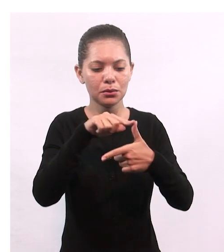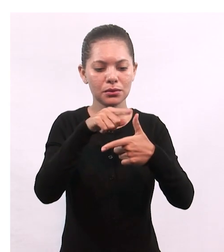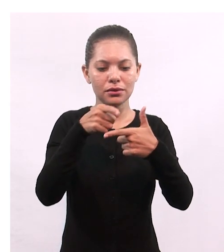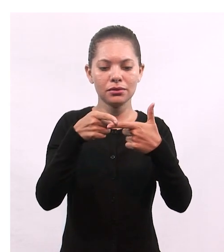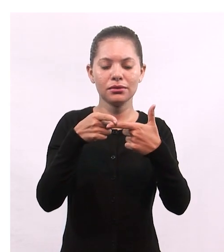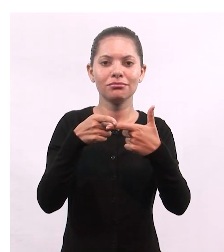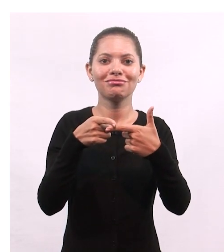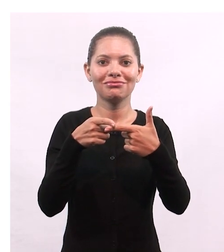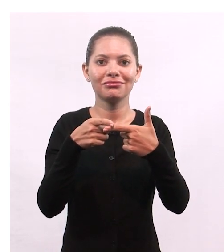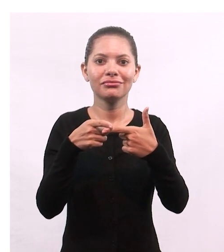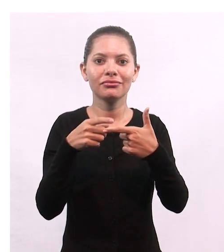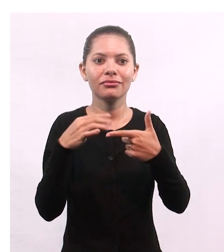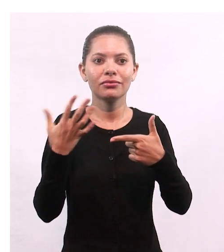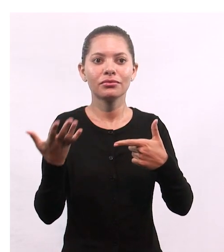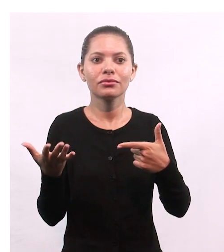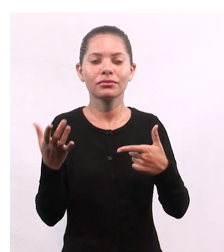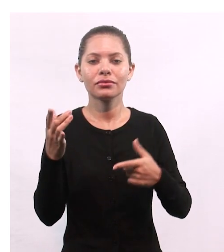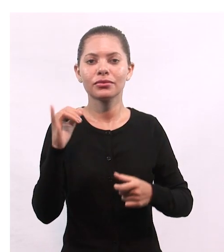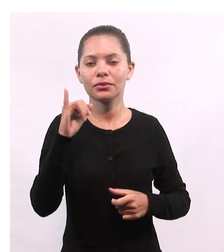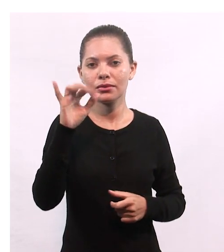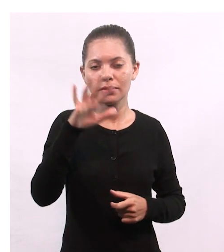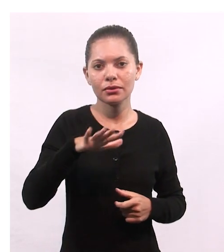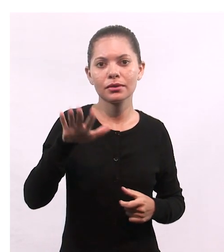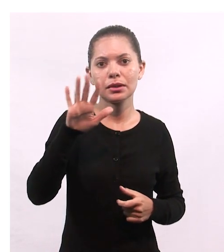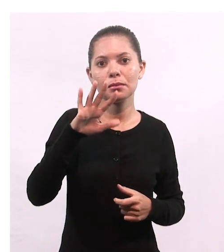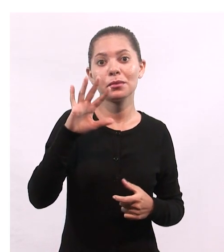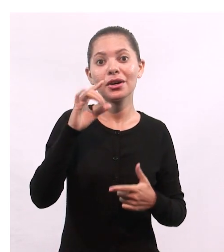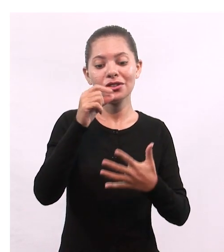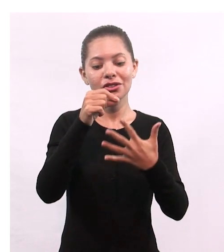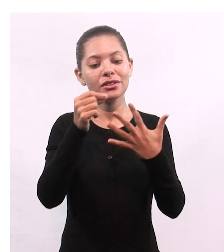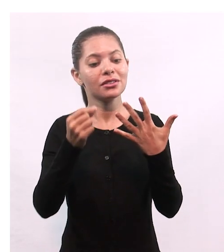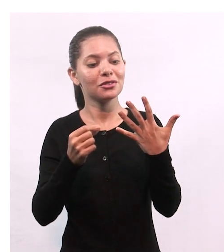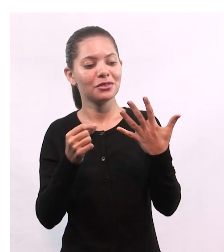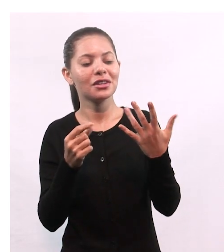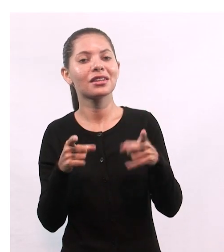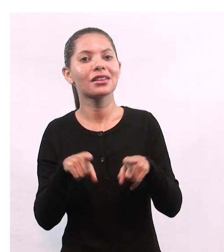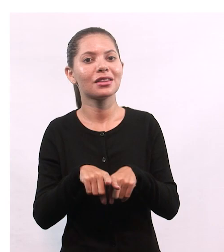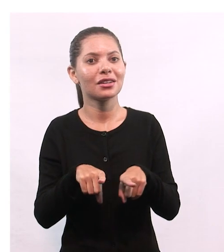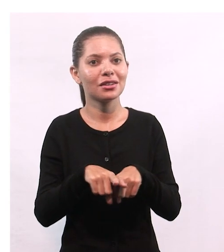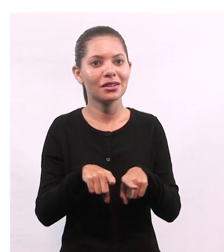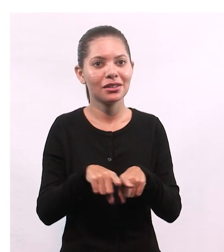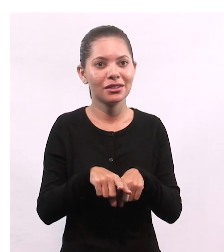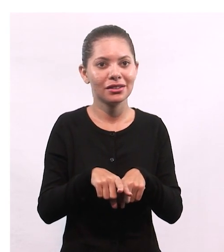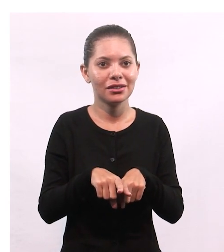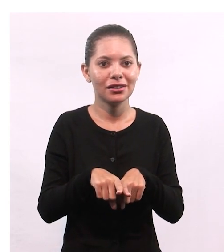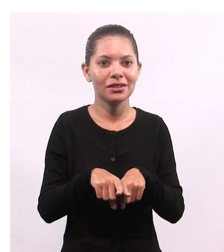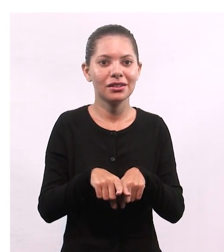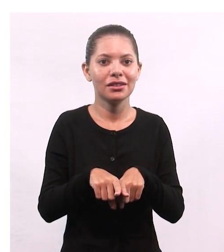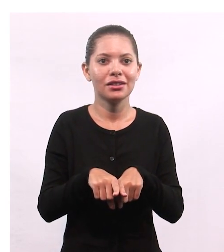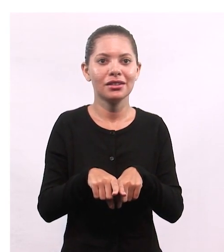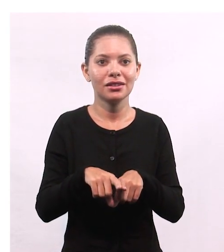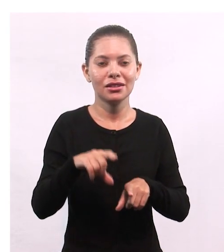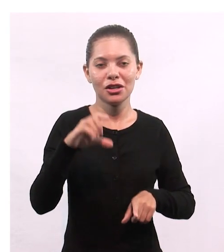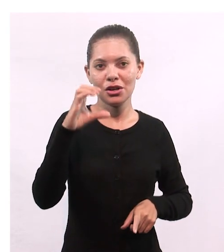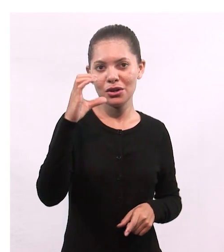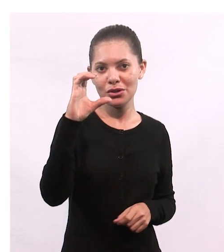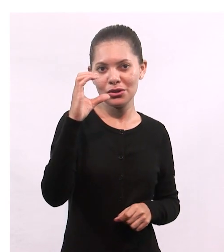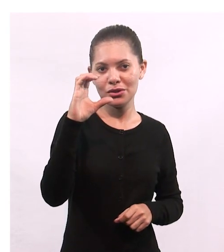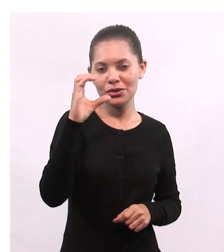os ângulos retos. Então, a essa figura, a gente classifica também como